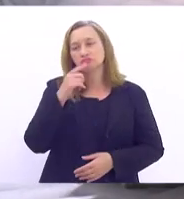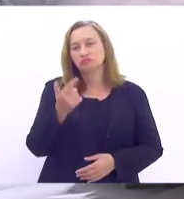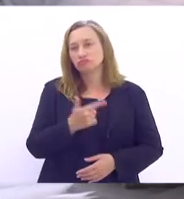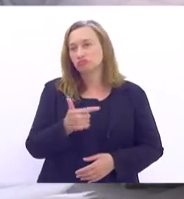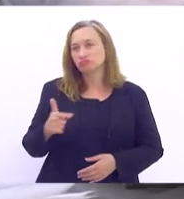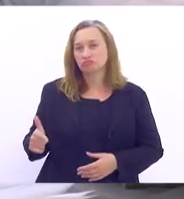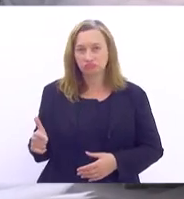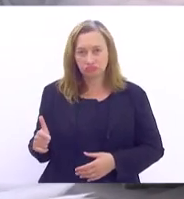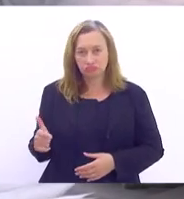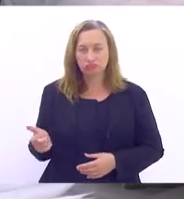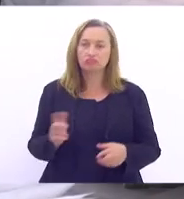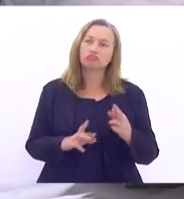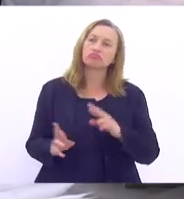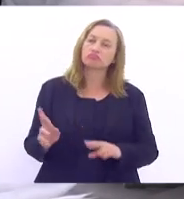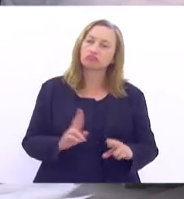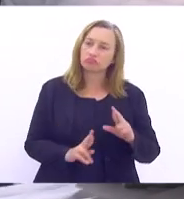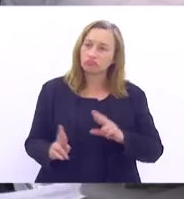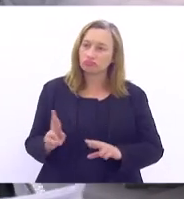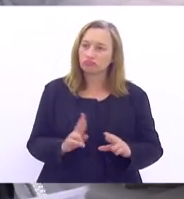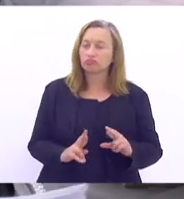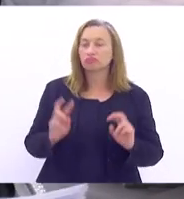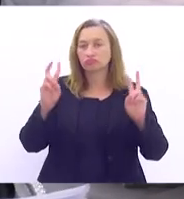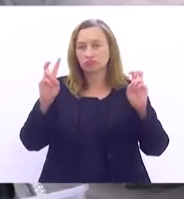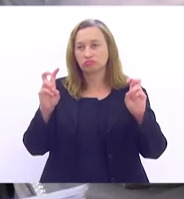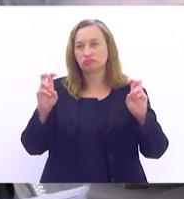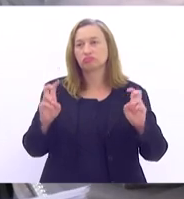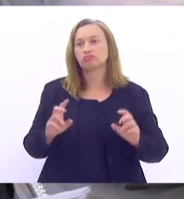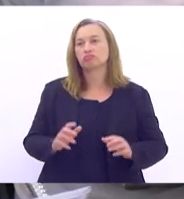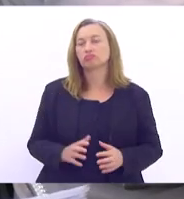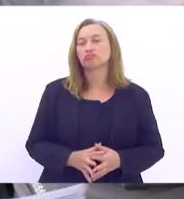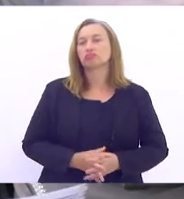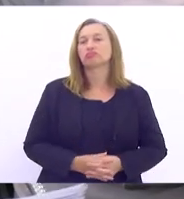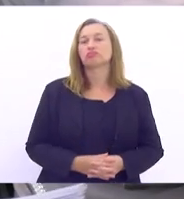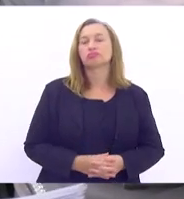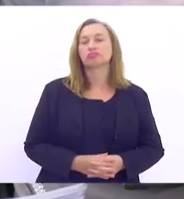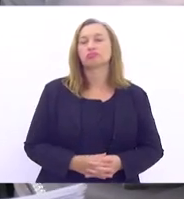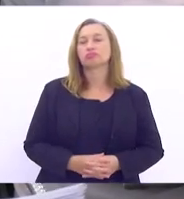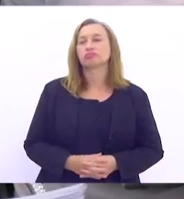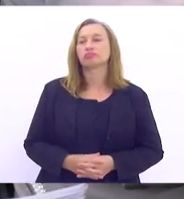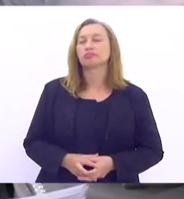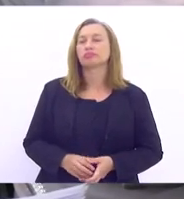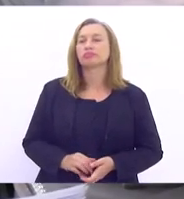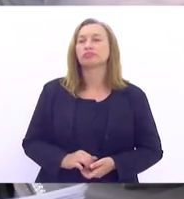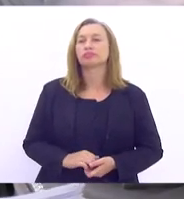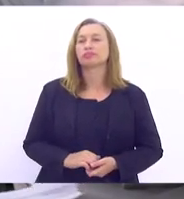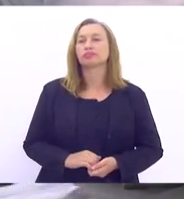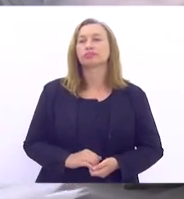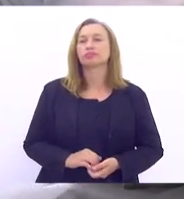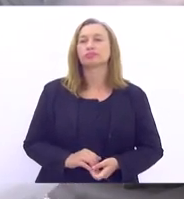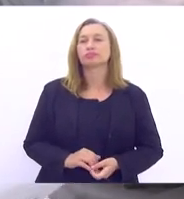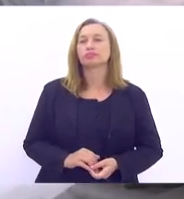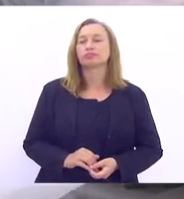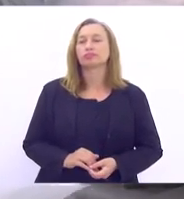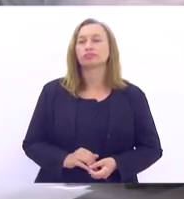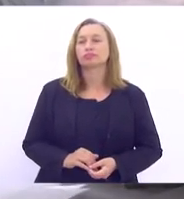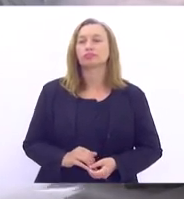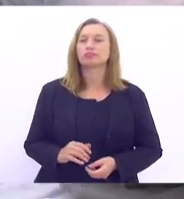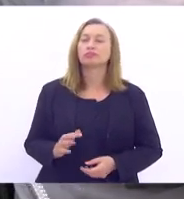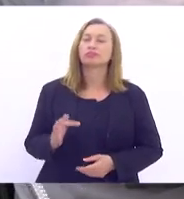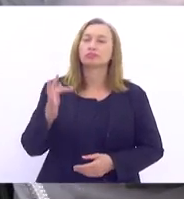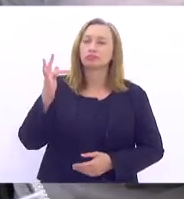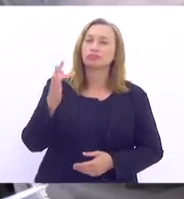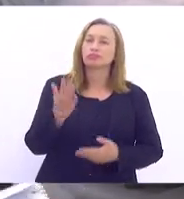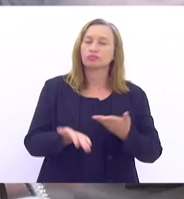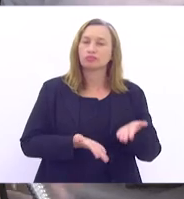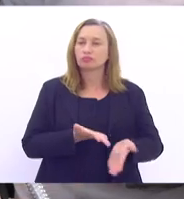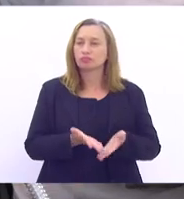nenhum aspecto relacionado à questão física. E aí faz a menção do acervo apenas cultural e tal. Então,